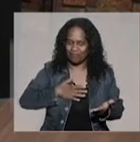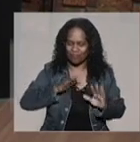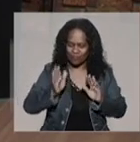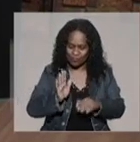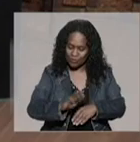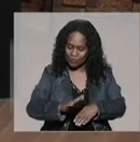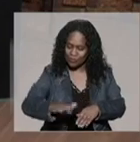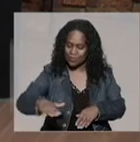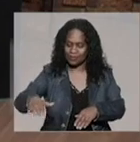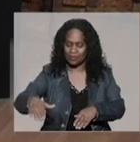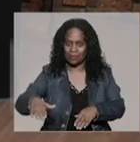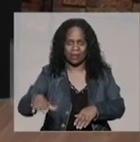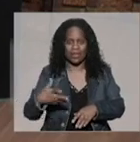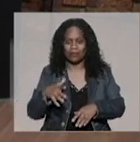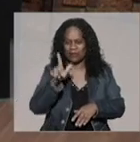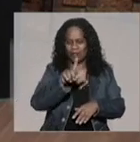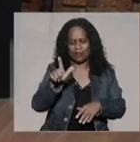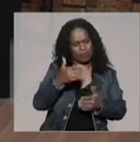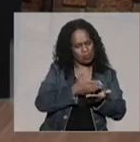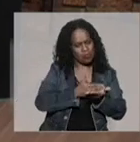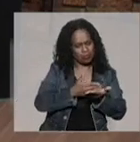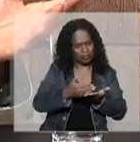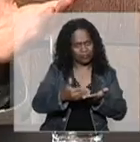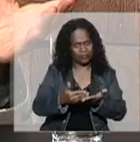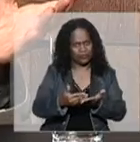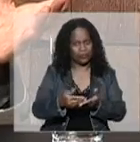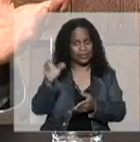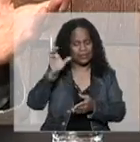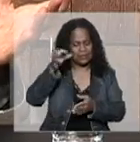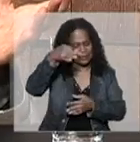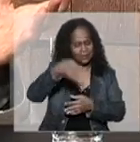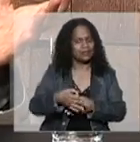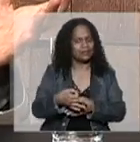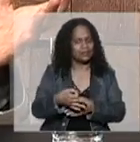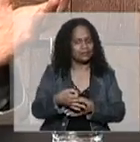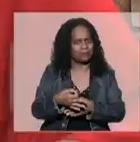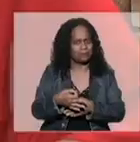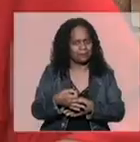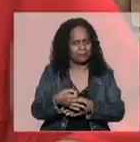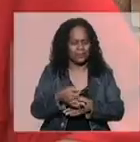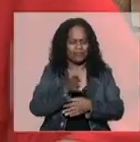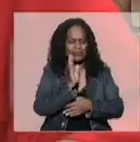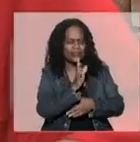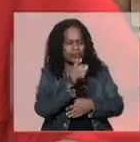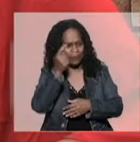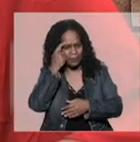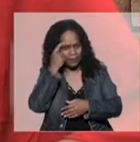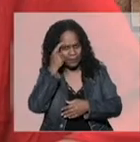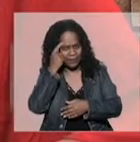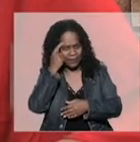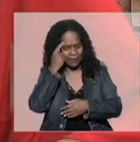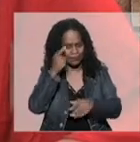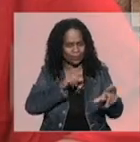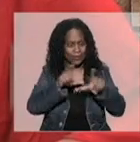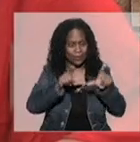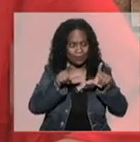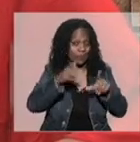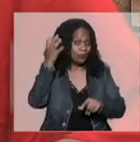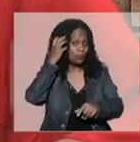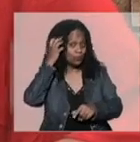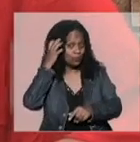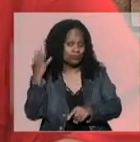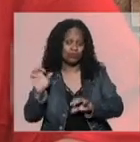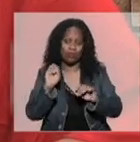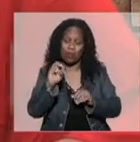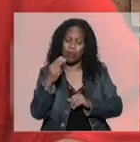eu entrei em letras, mas também nunca fui muito afim das ciências exatas. E aí você pensava já em migrar para o rádio ou você pensou em